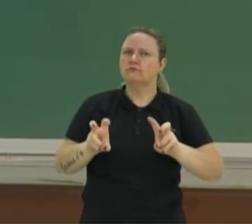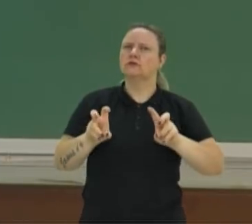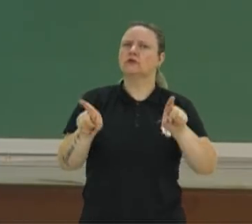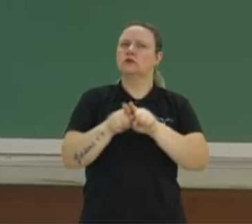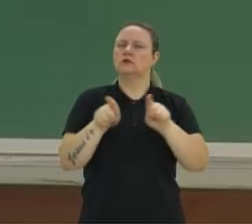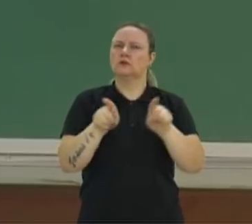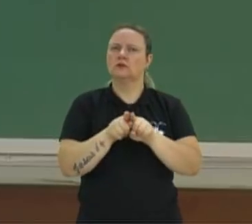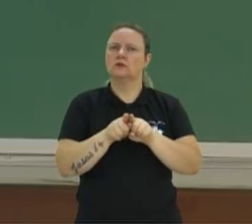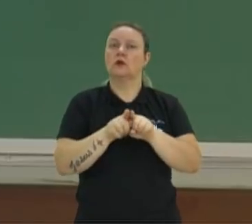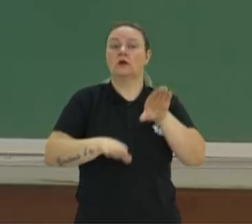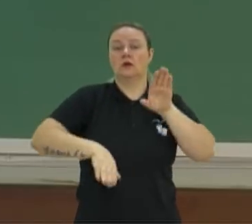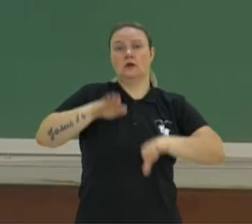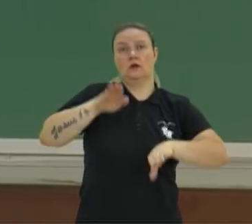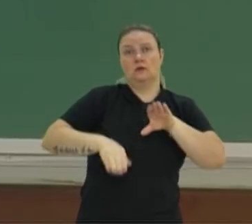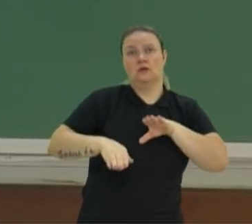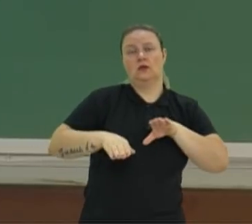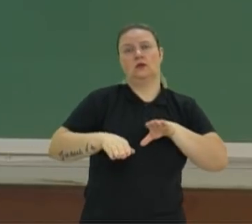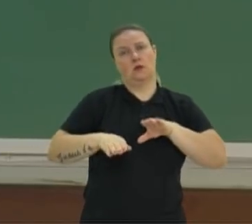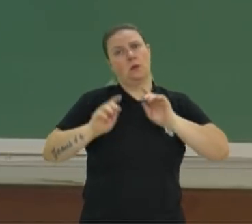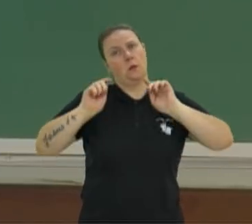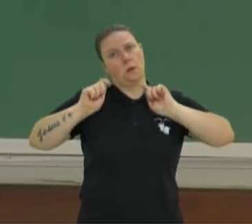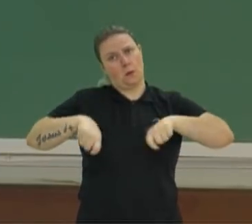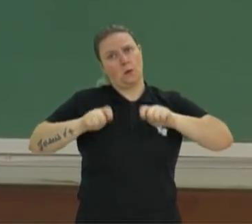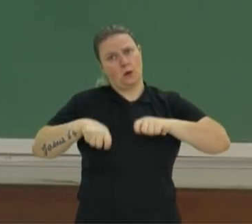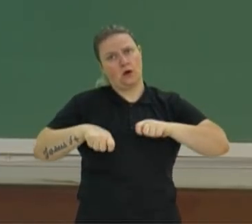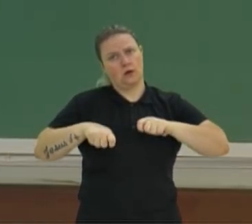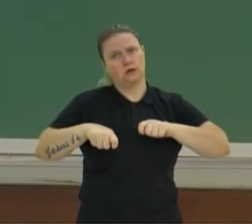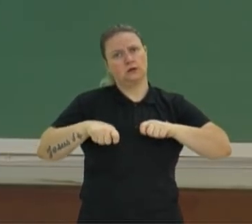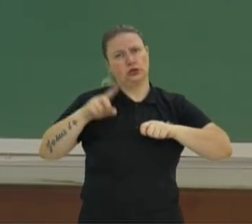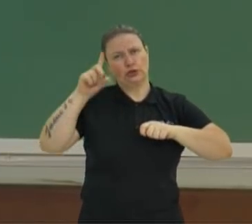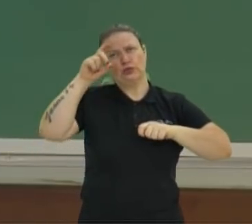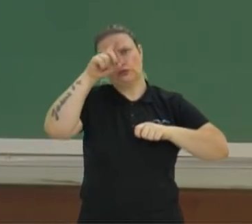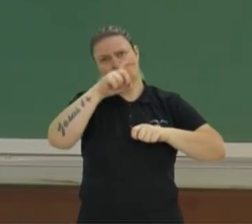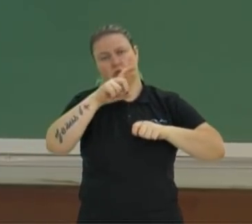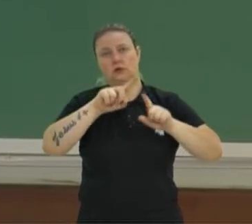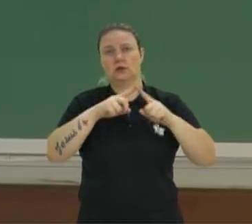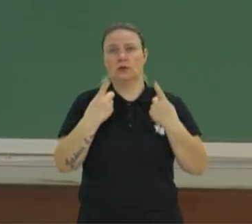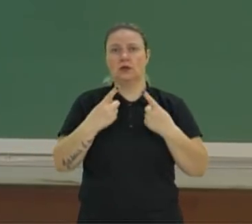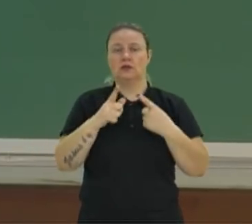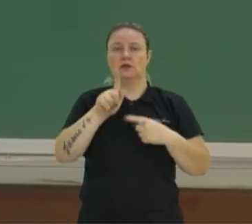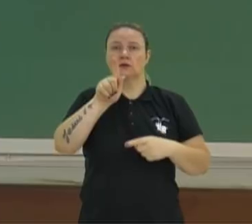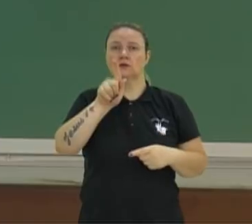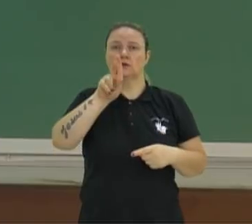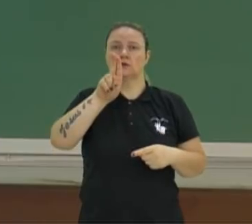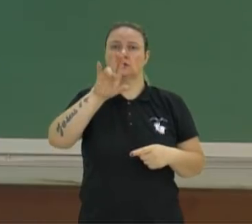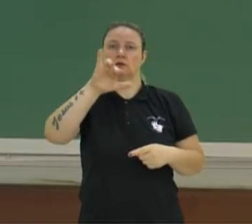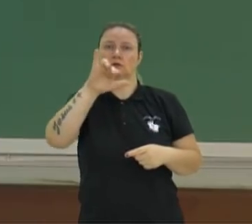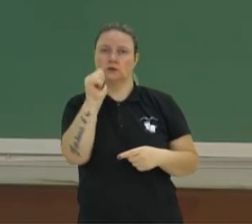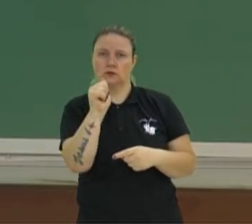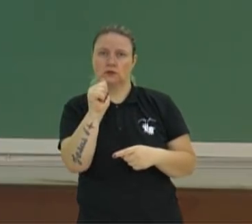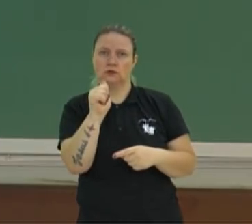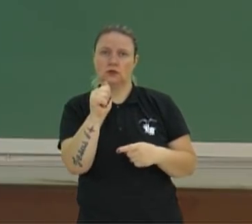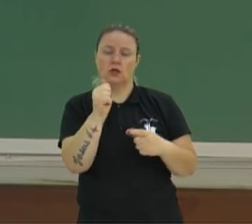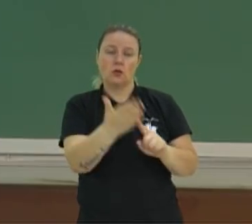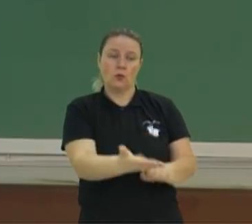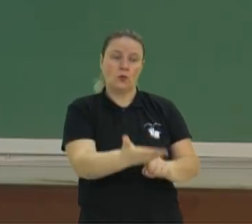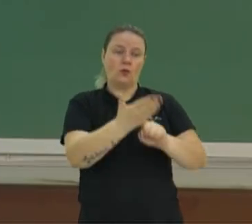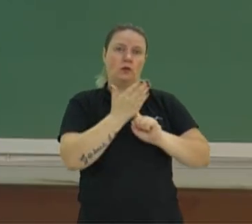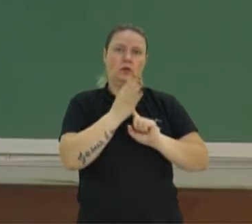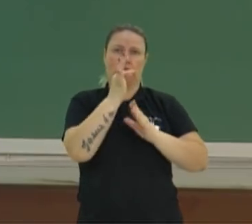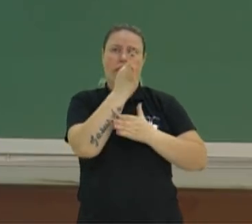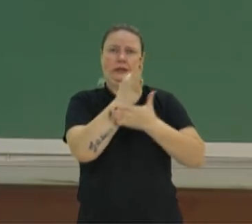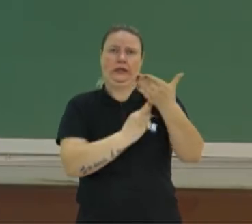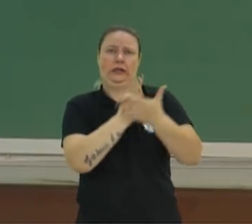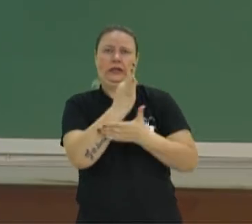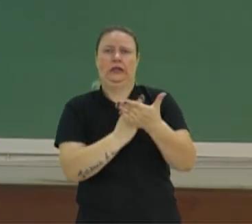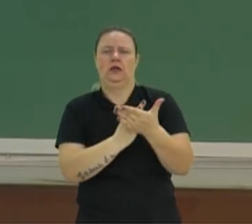que causa dificuldade até no passo a passo. Então, se todas as dicas do guia fossem apresentadas em texto, ficaria uma